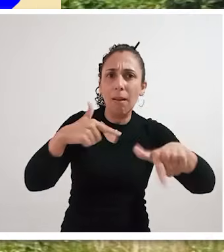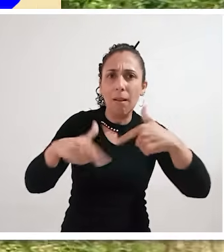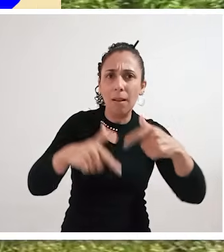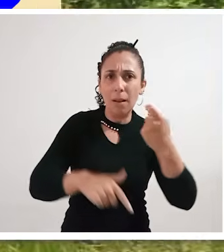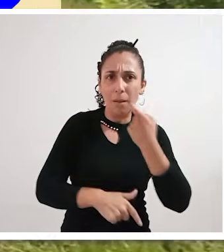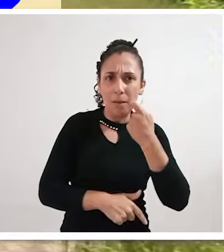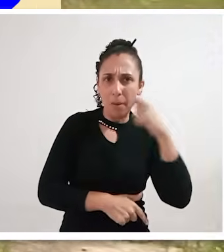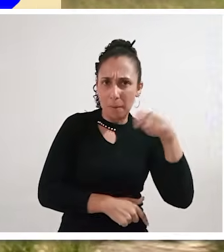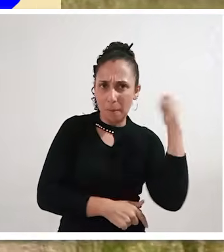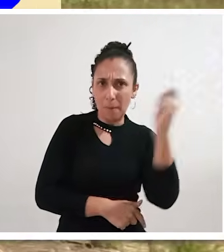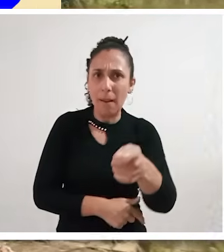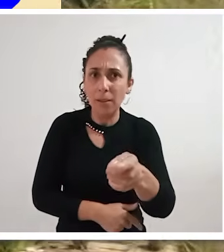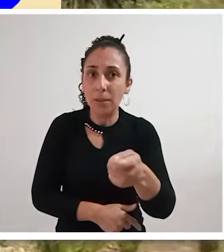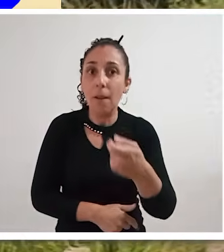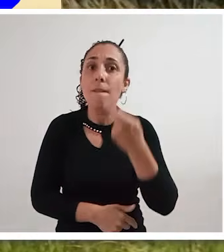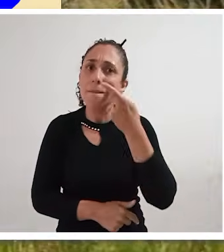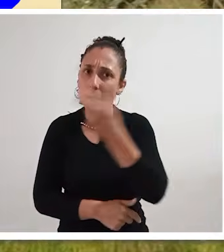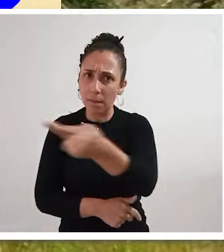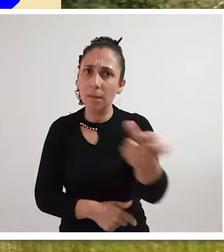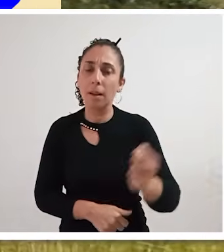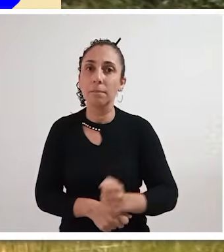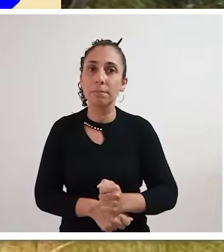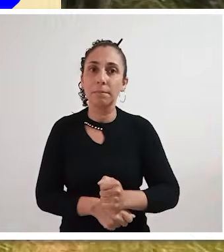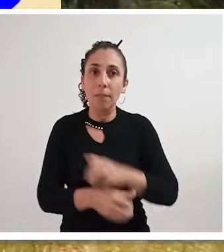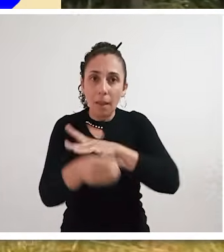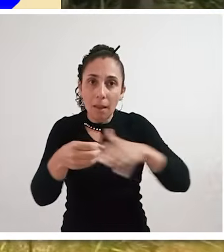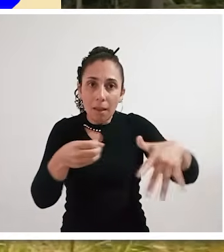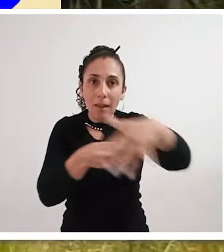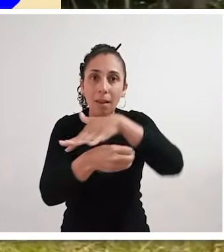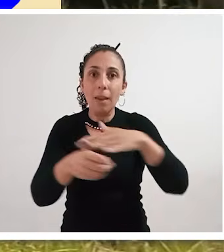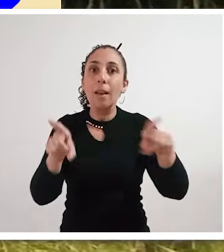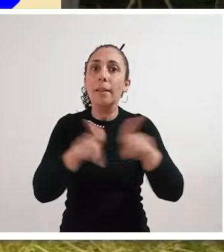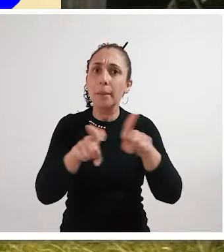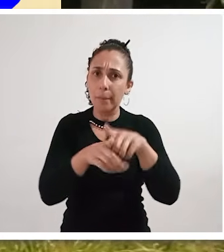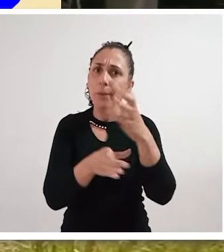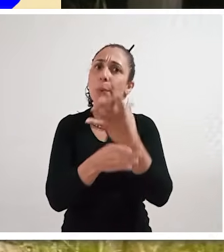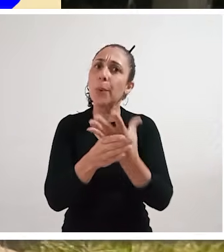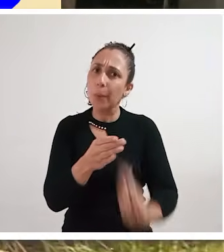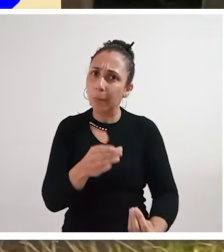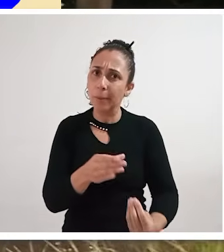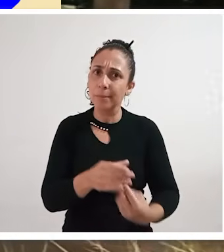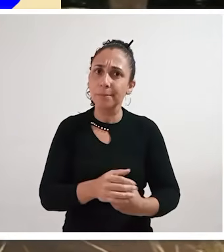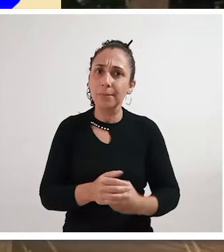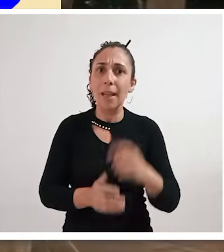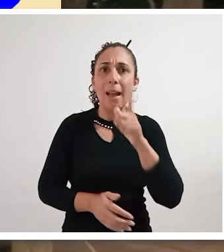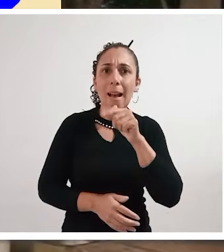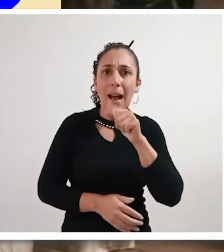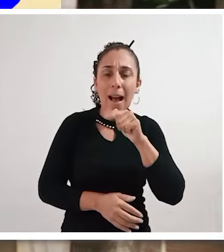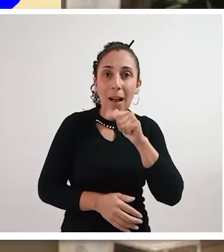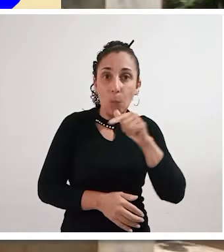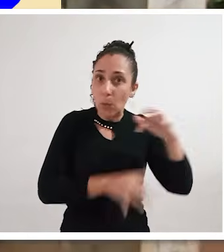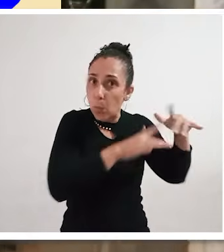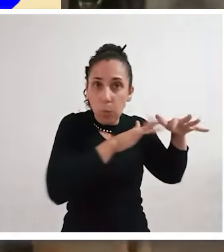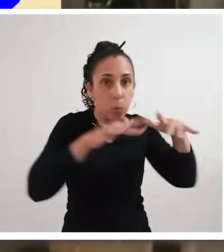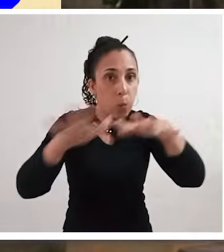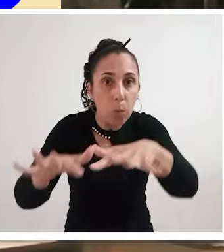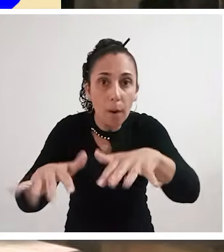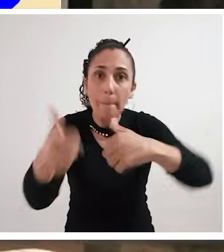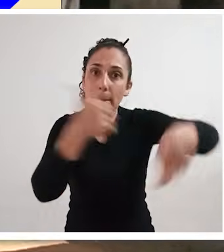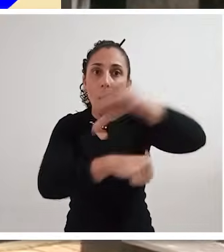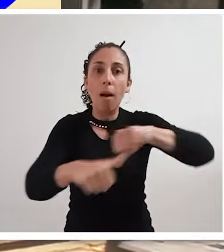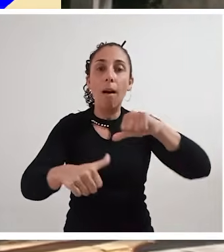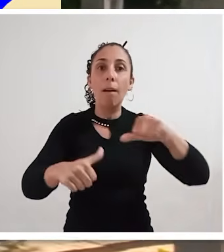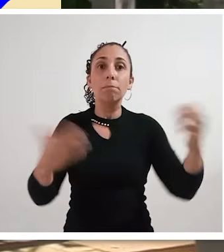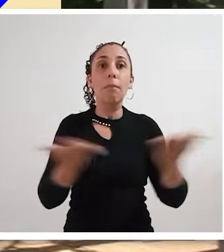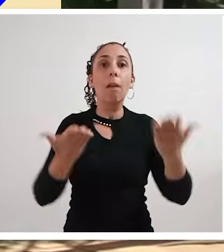Lago Chiador. Atualmente é muito frequentado por pescadores. Essas ilhas ficaram submersas e as correntezas